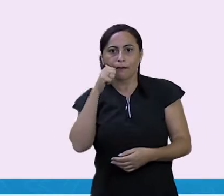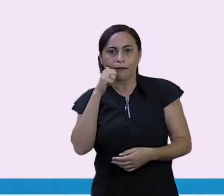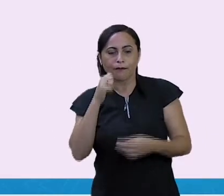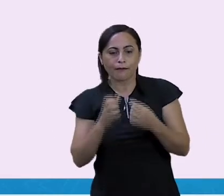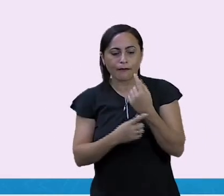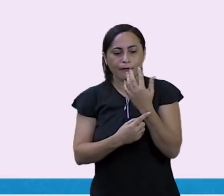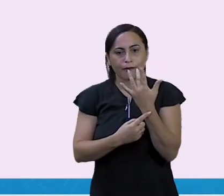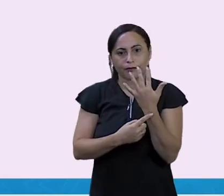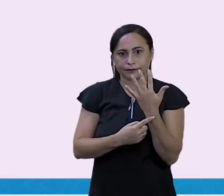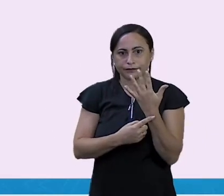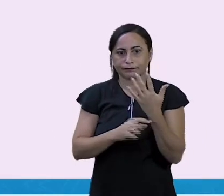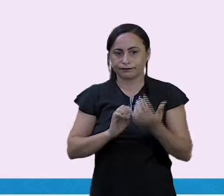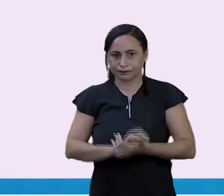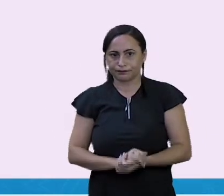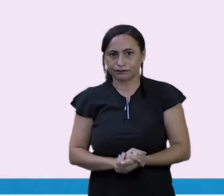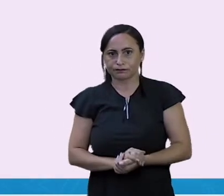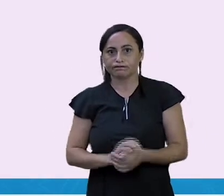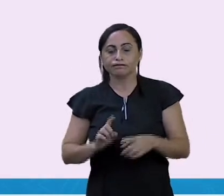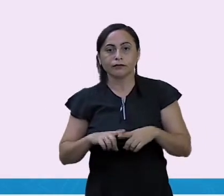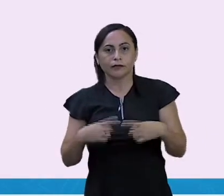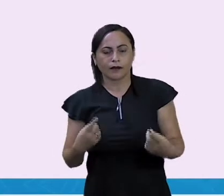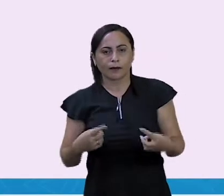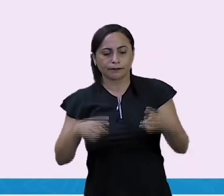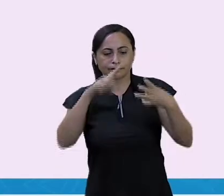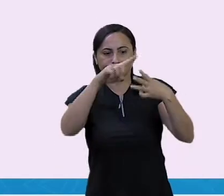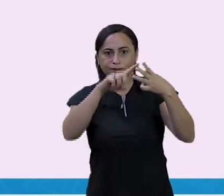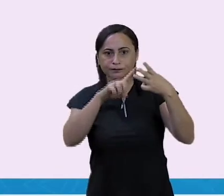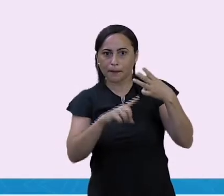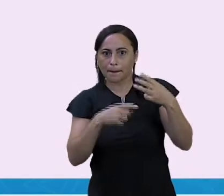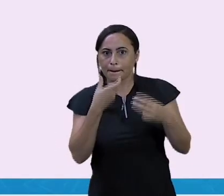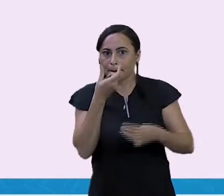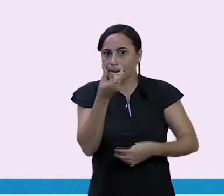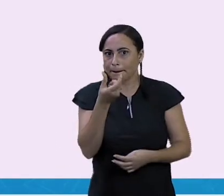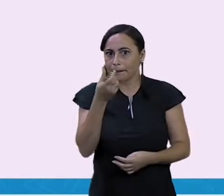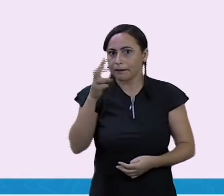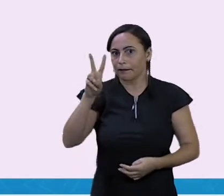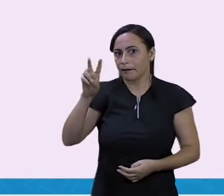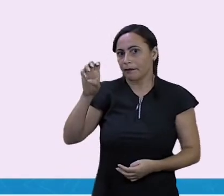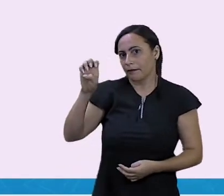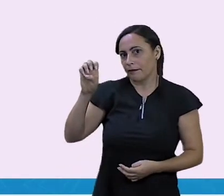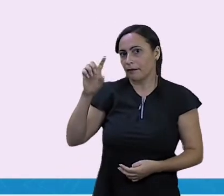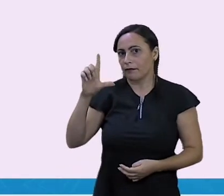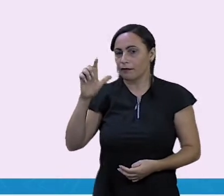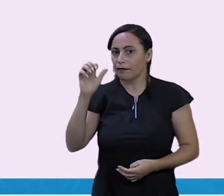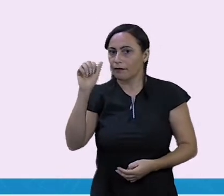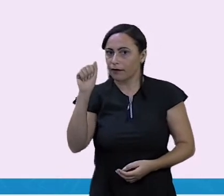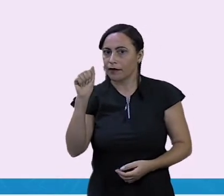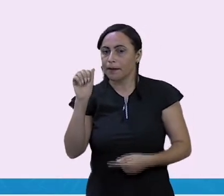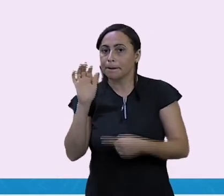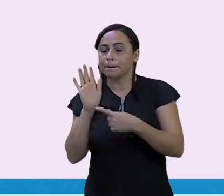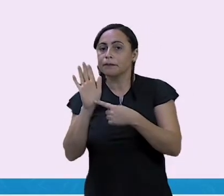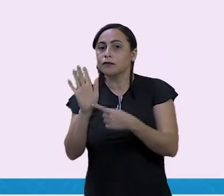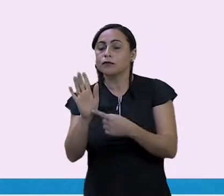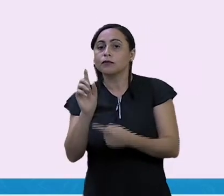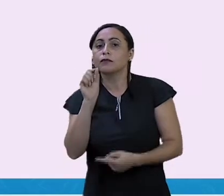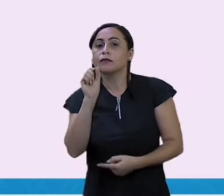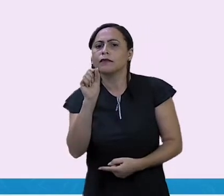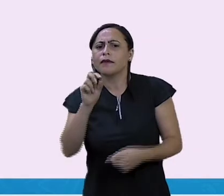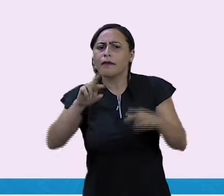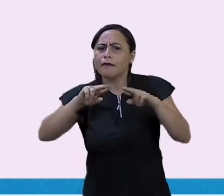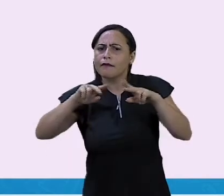porque pode apresentar vários sentidos de acordo com o contexto em que